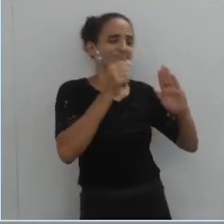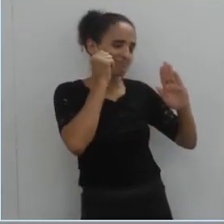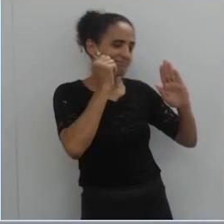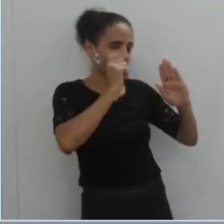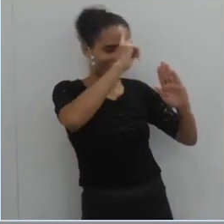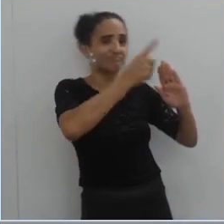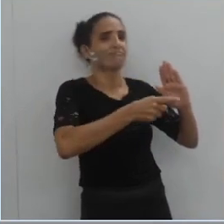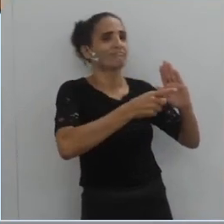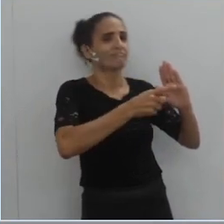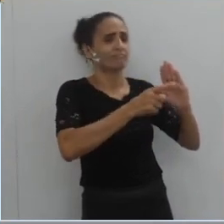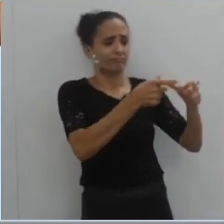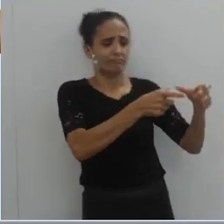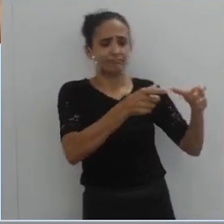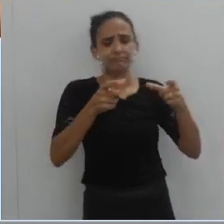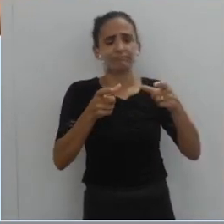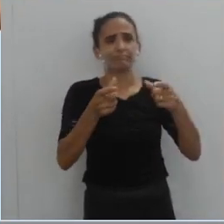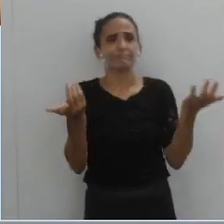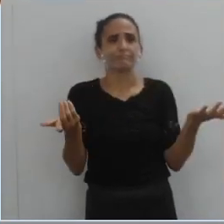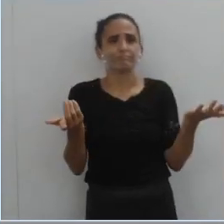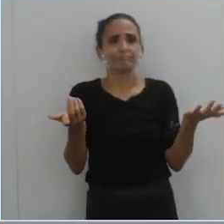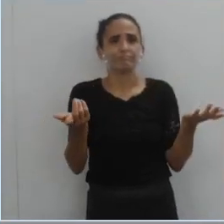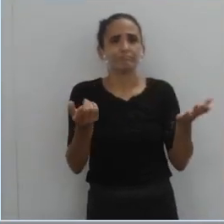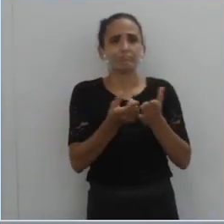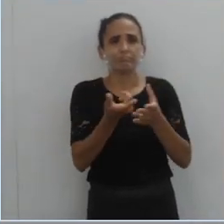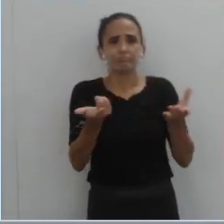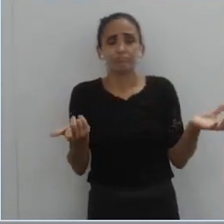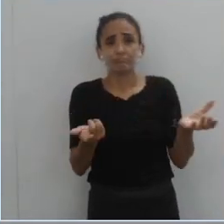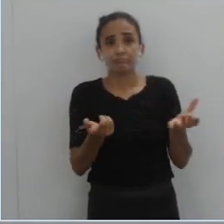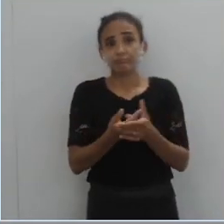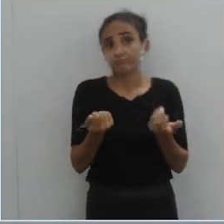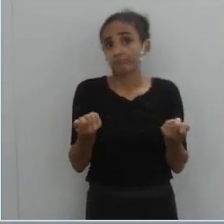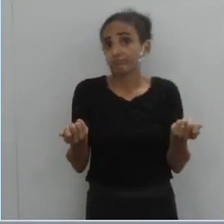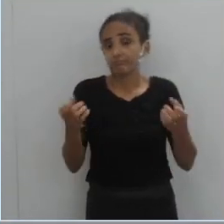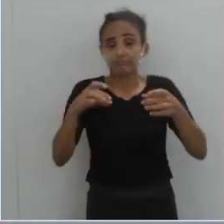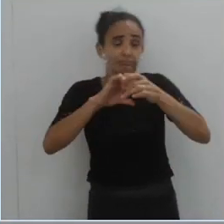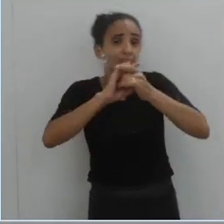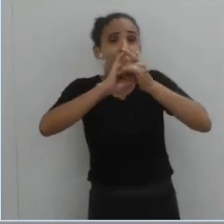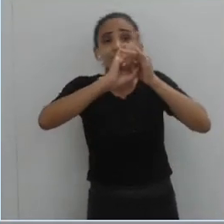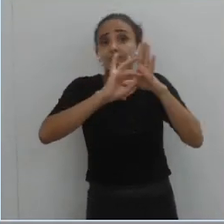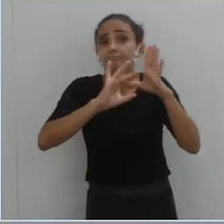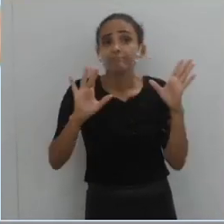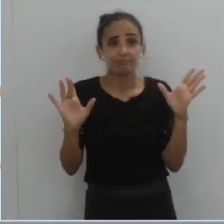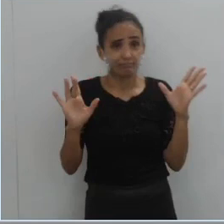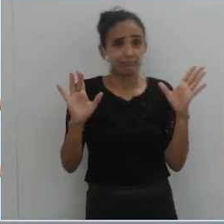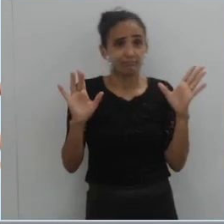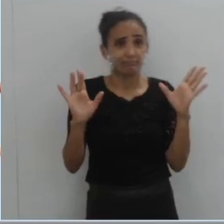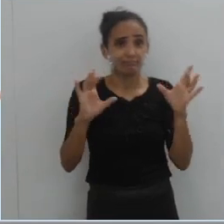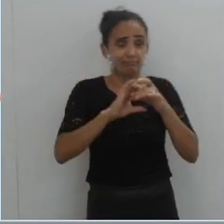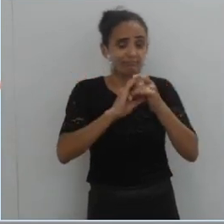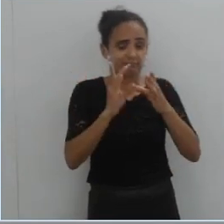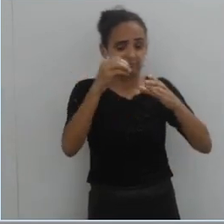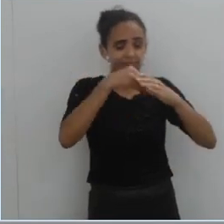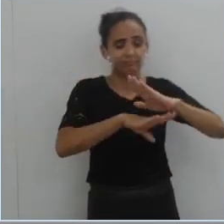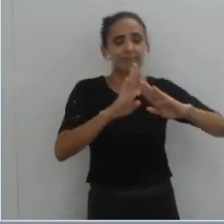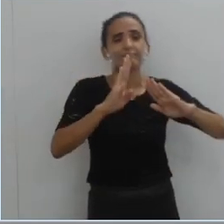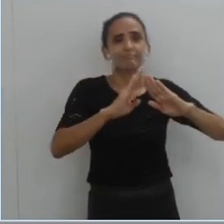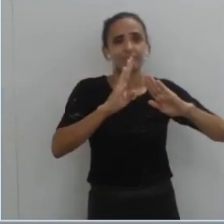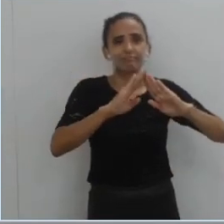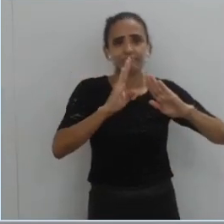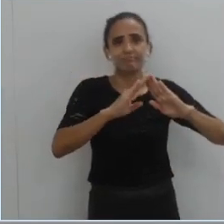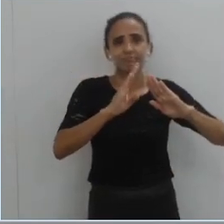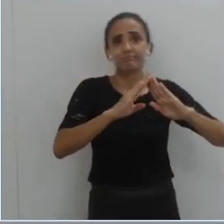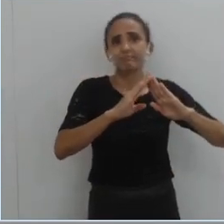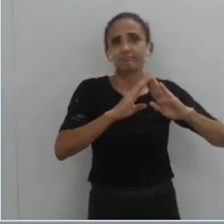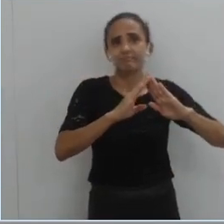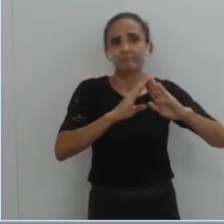Da Grécia, eu tinha uma autorização para poder fazer as coisas, mas em